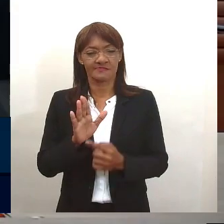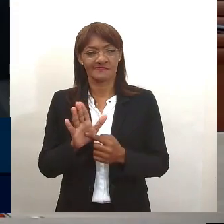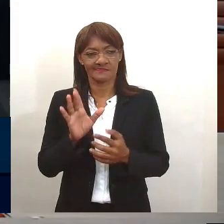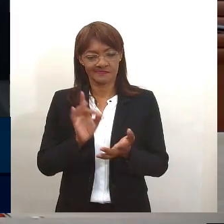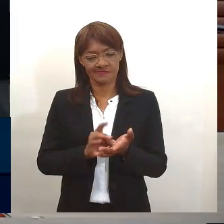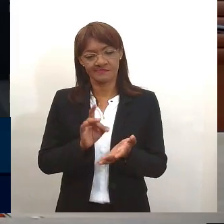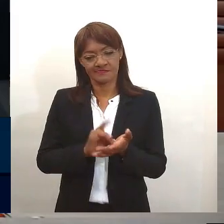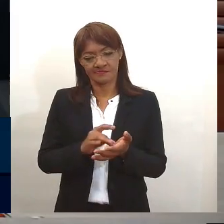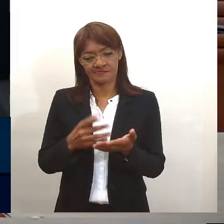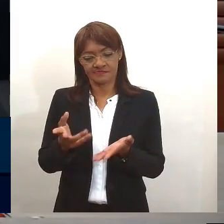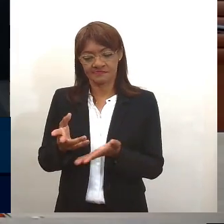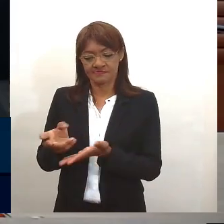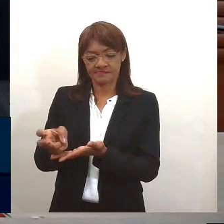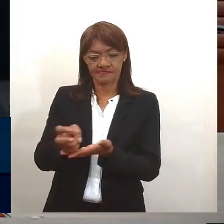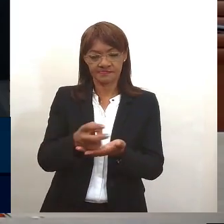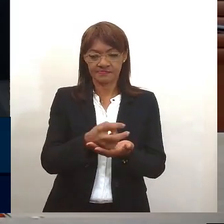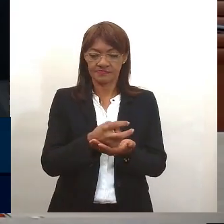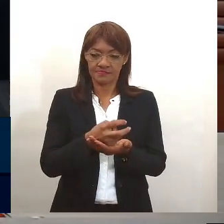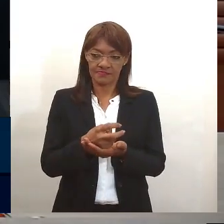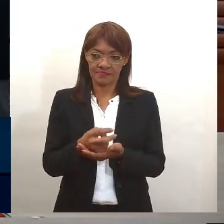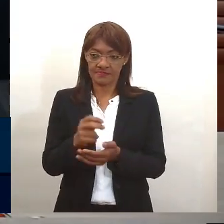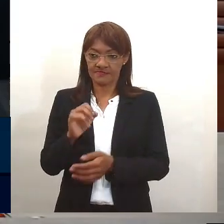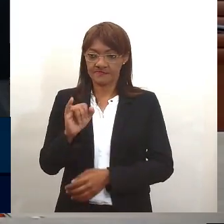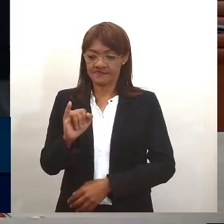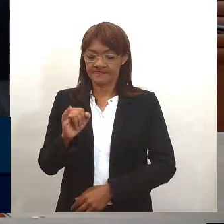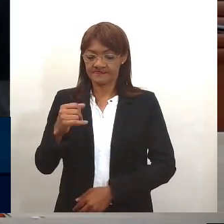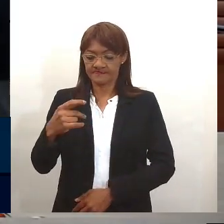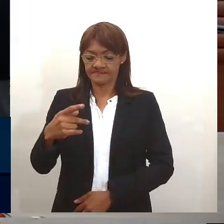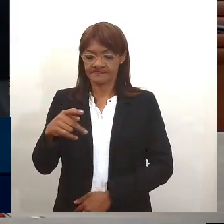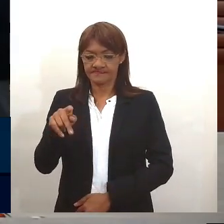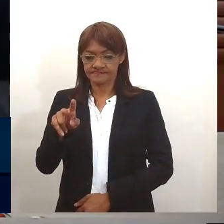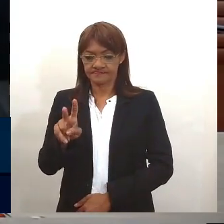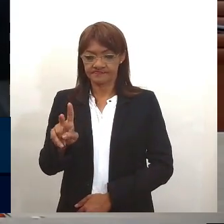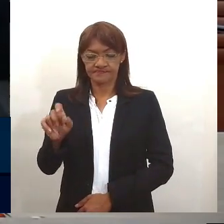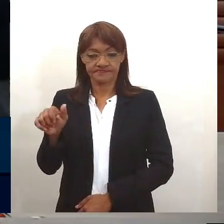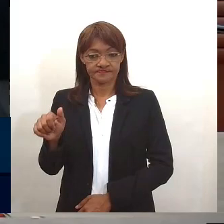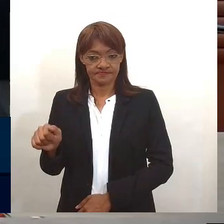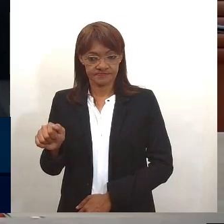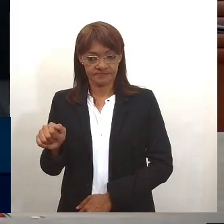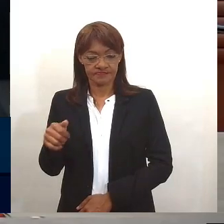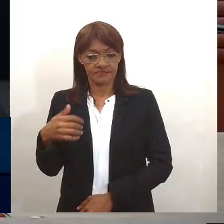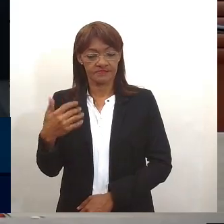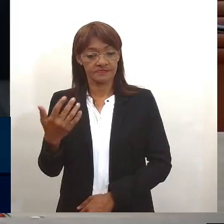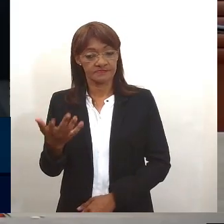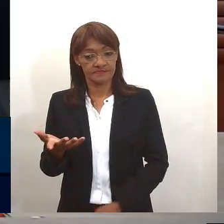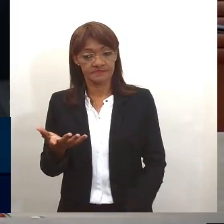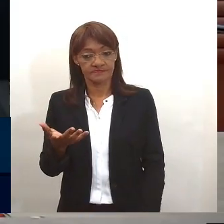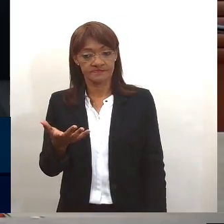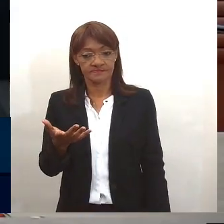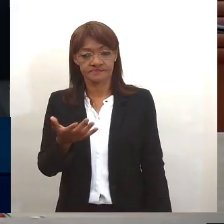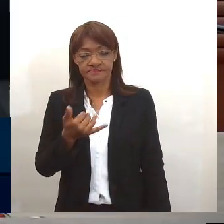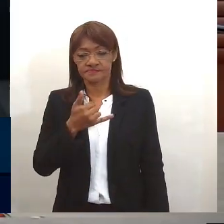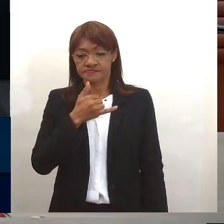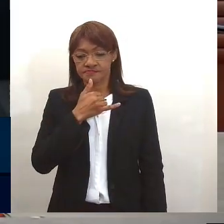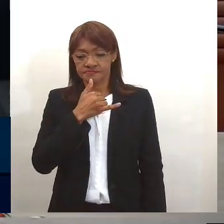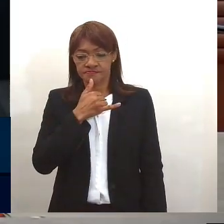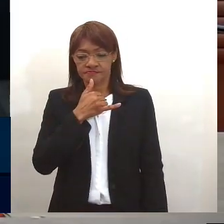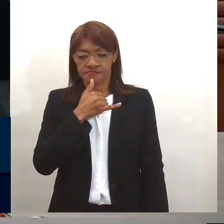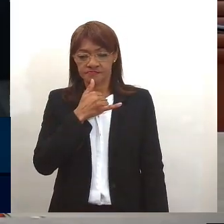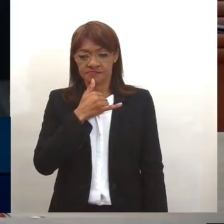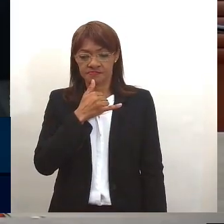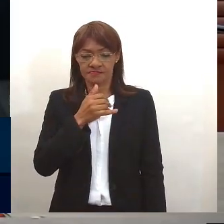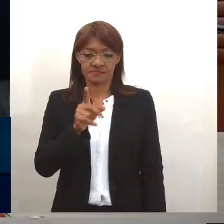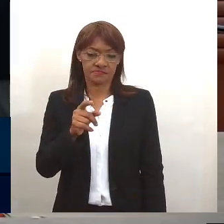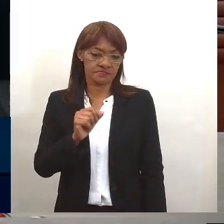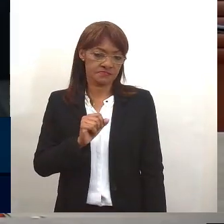IPVA, né, e infelizmente a gente pode... Você disse que o motivo foi o aumento, né,